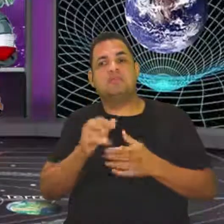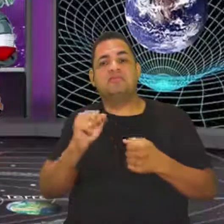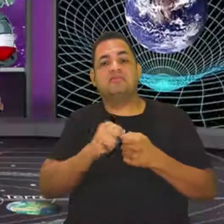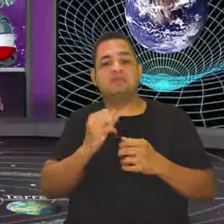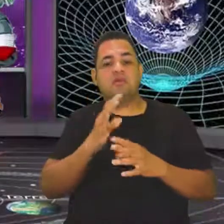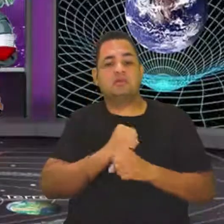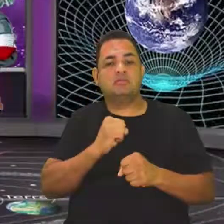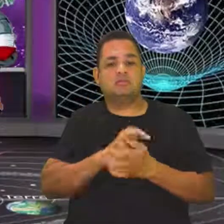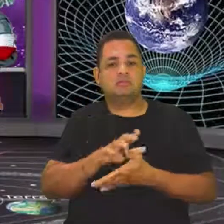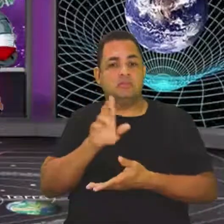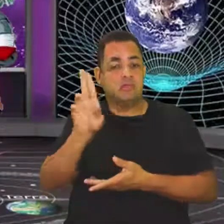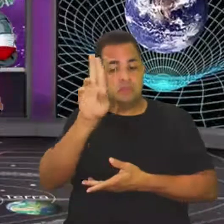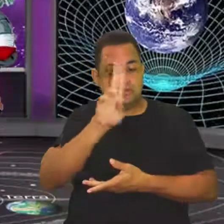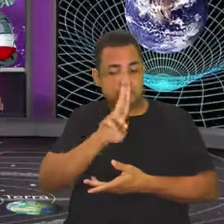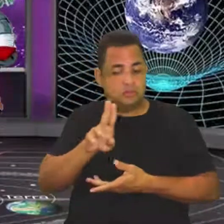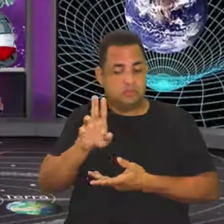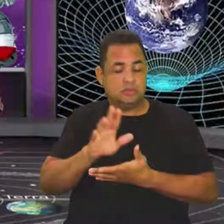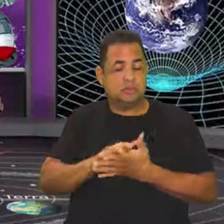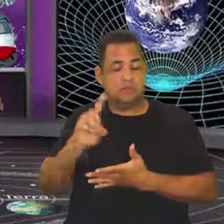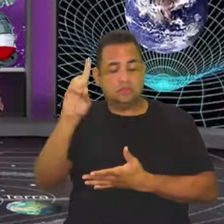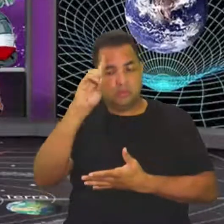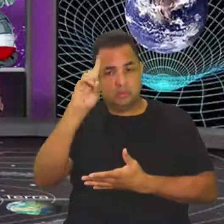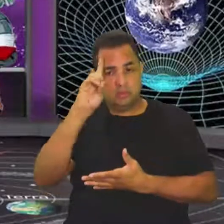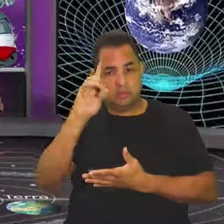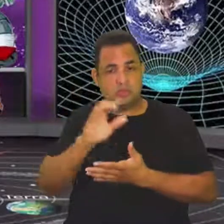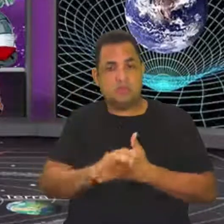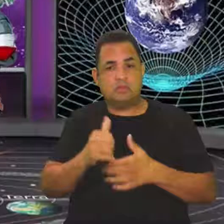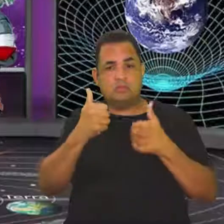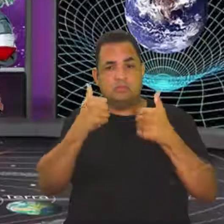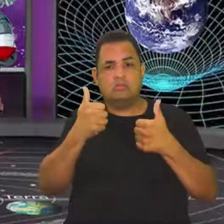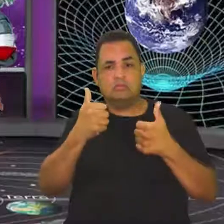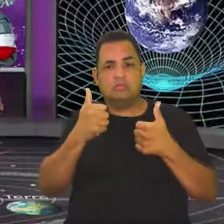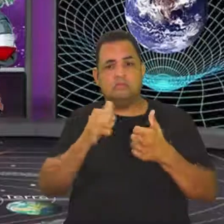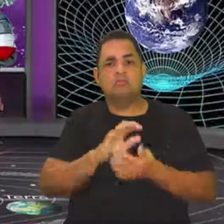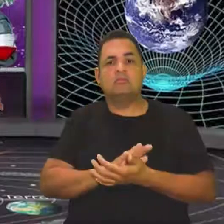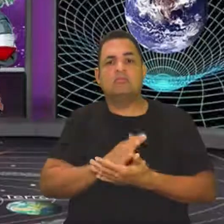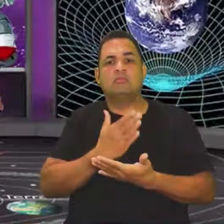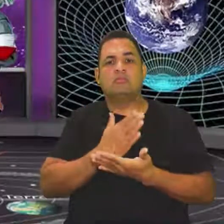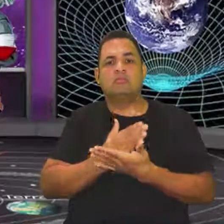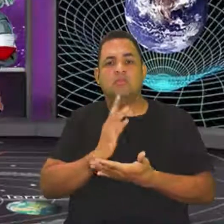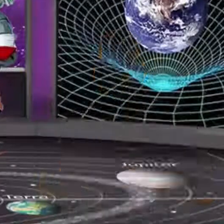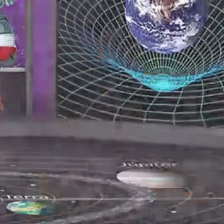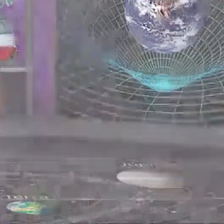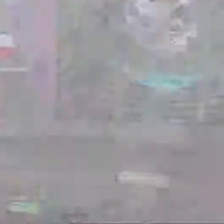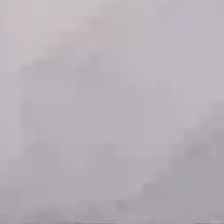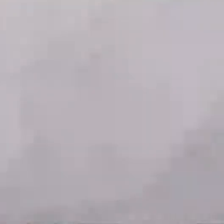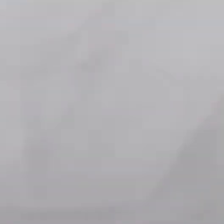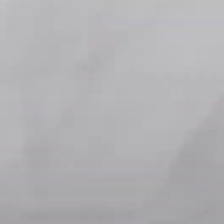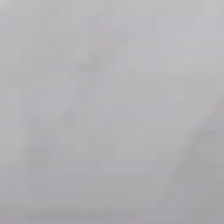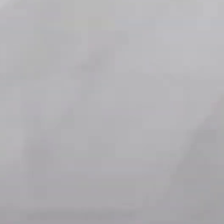É para você utilizar no seu dia a dia. Beleza? Então a aula continua.